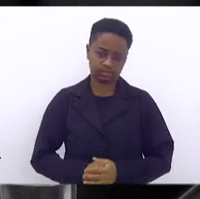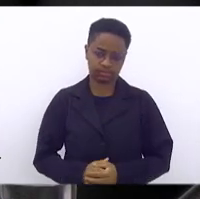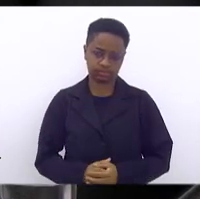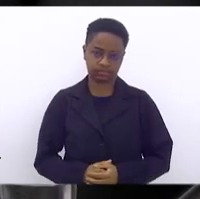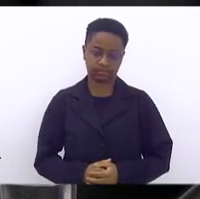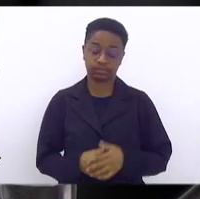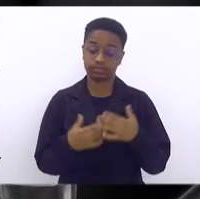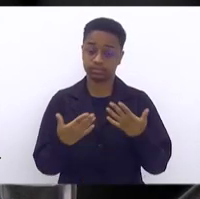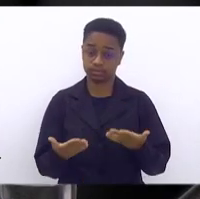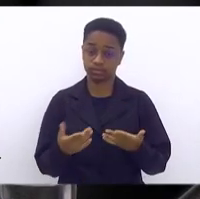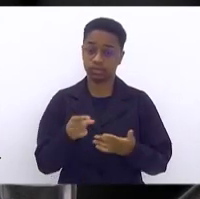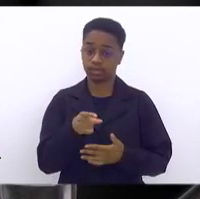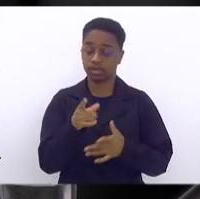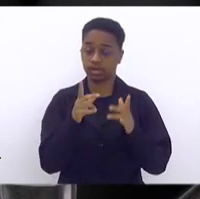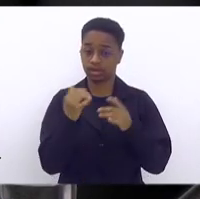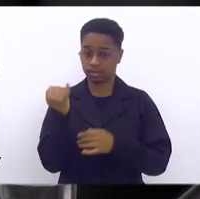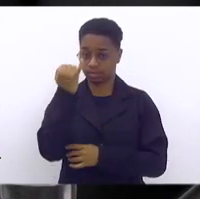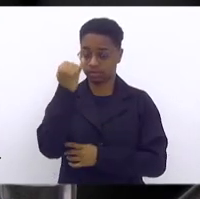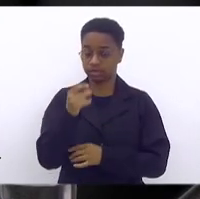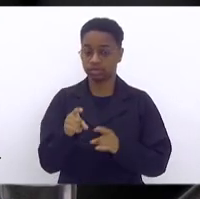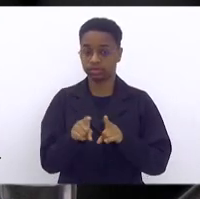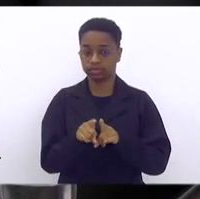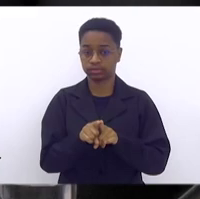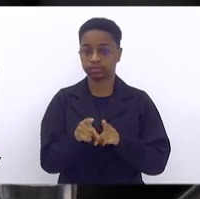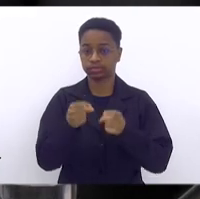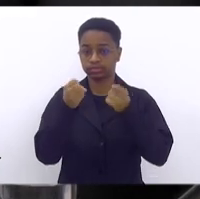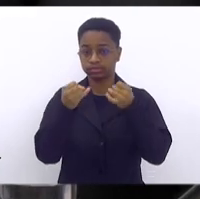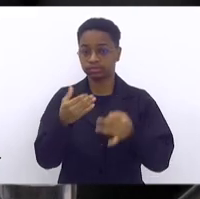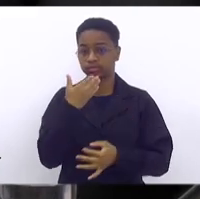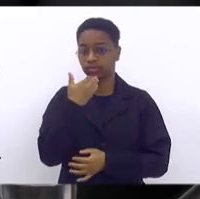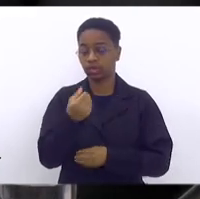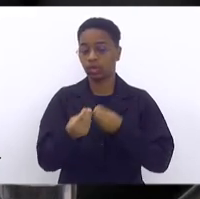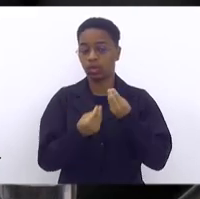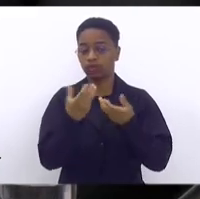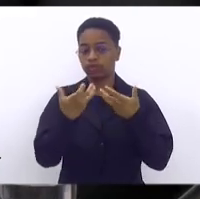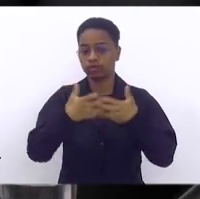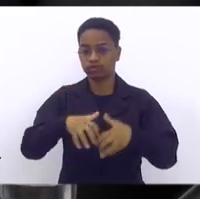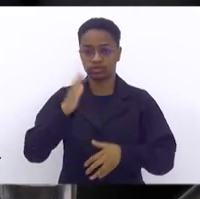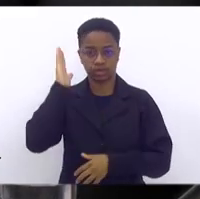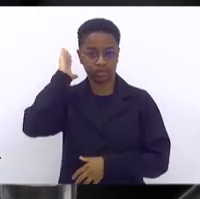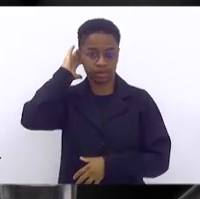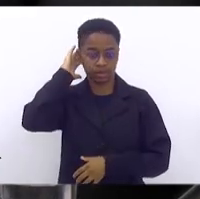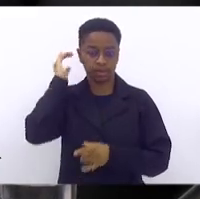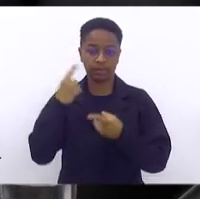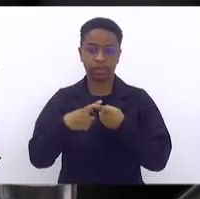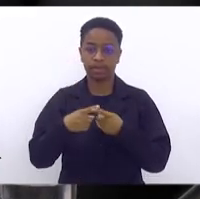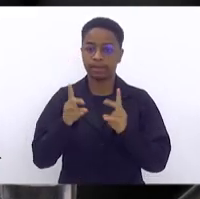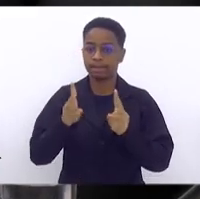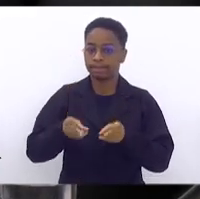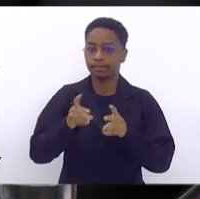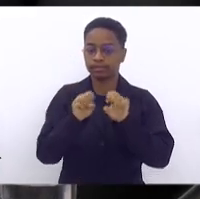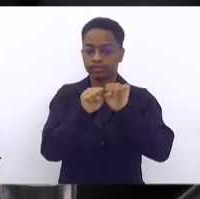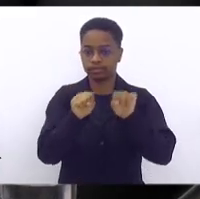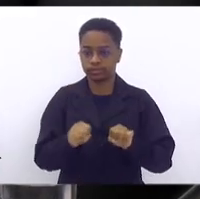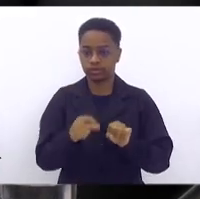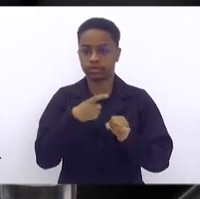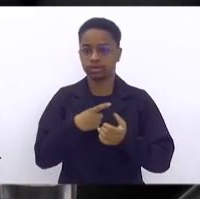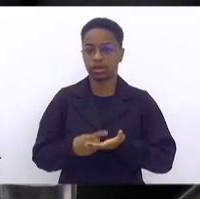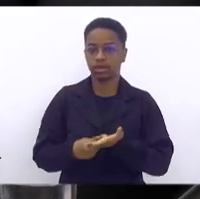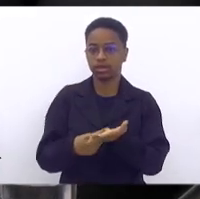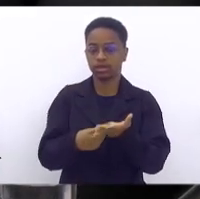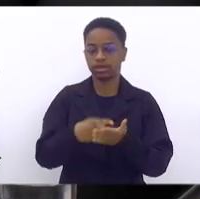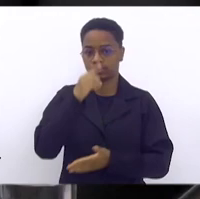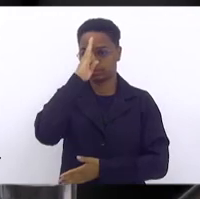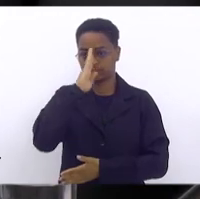Então, é esse ponto importante. E aí, só explicando um pouco melhor na Paraíba, né, como funciona, é o mesmo sistema, é um convênio, né, gratuito que a gente fez